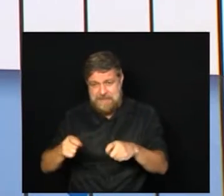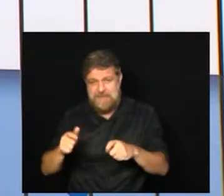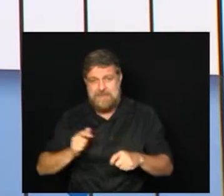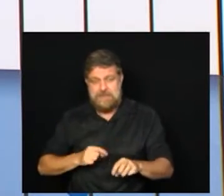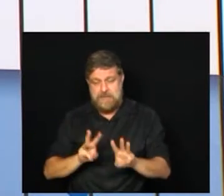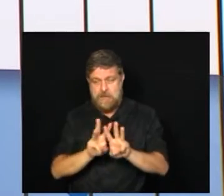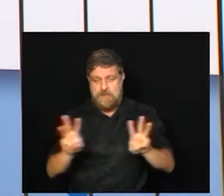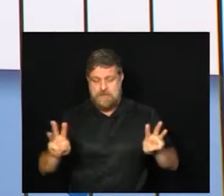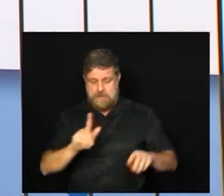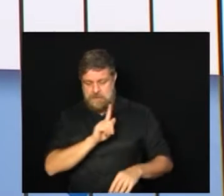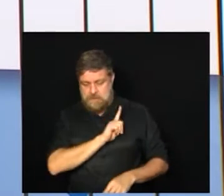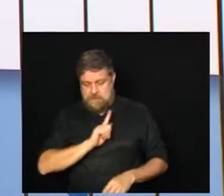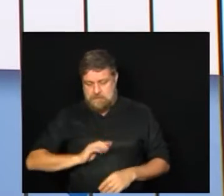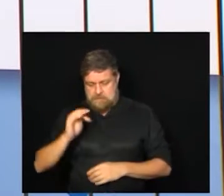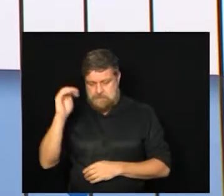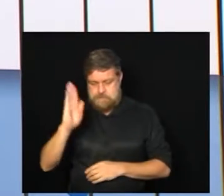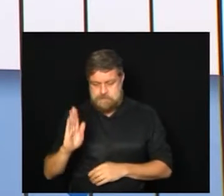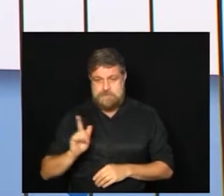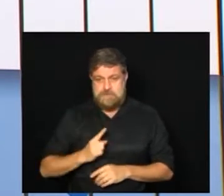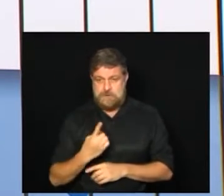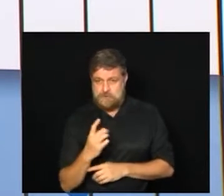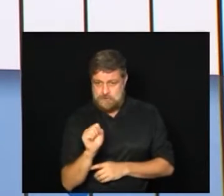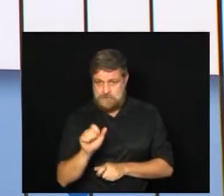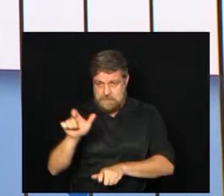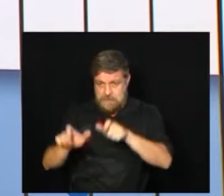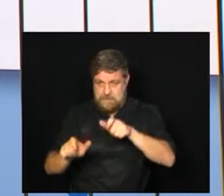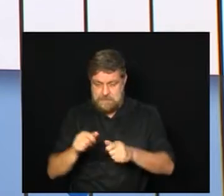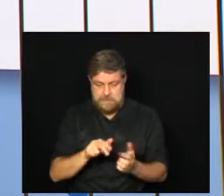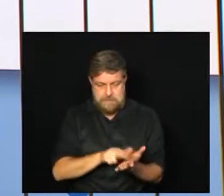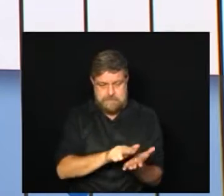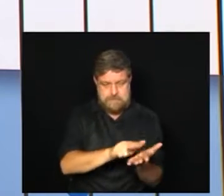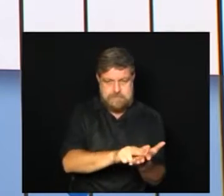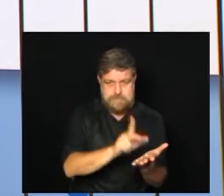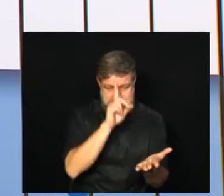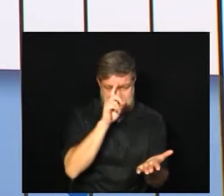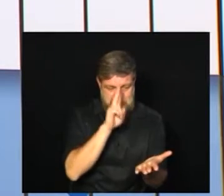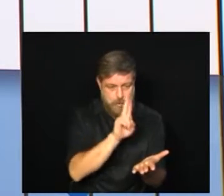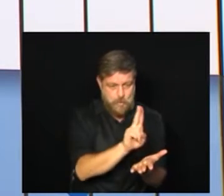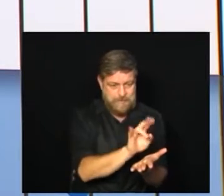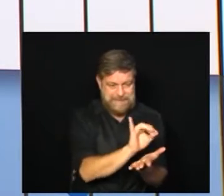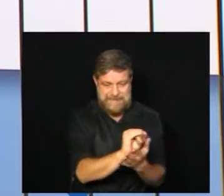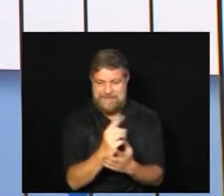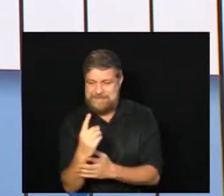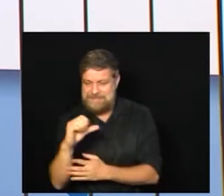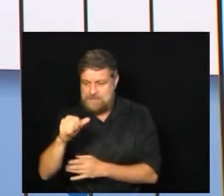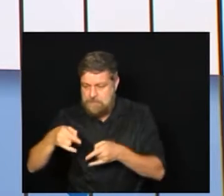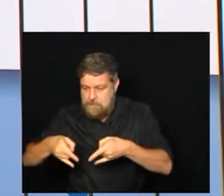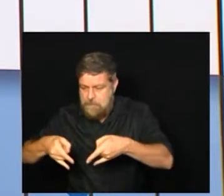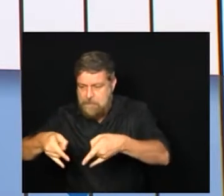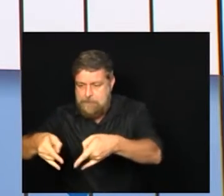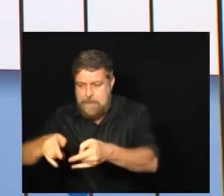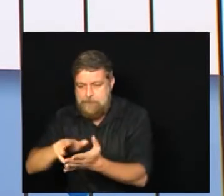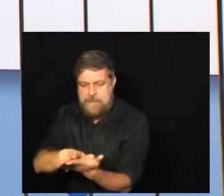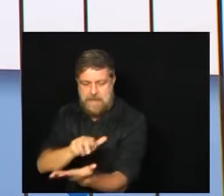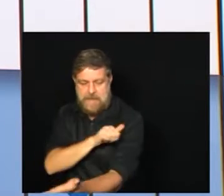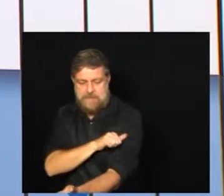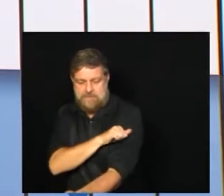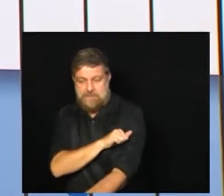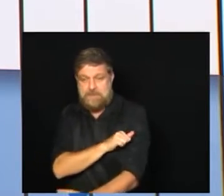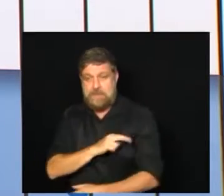do governo, 18 pacientes estão em UTI e 19 em enfermaria Covid. Na rede